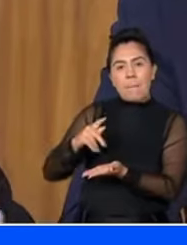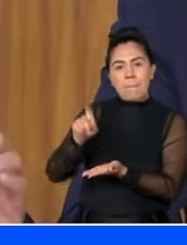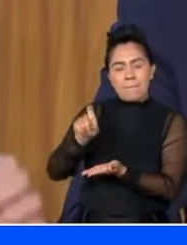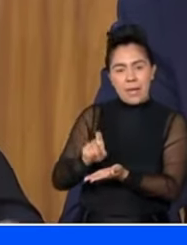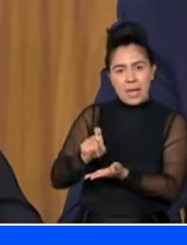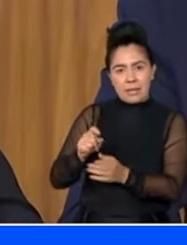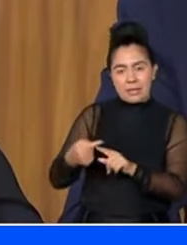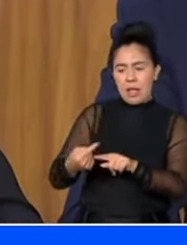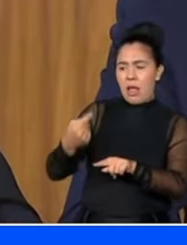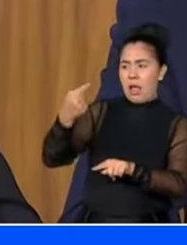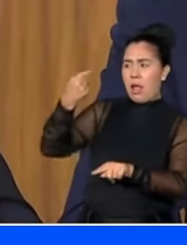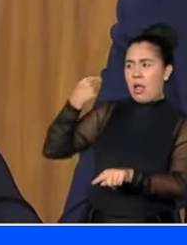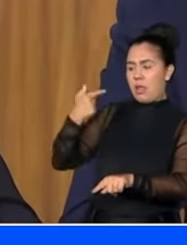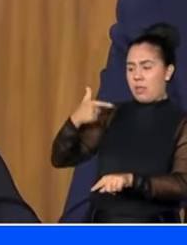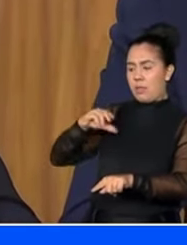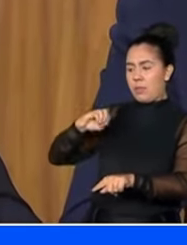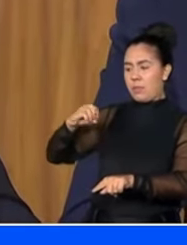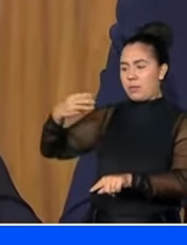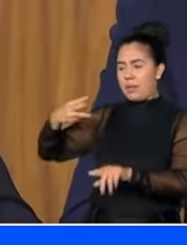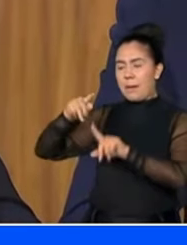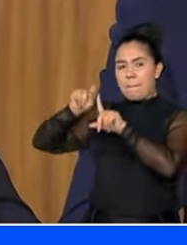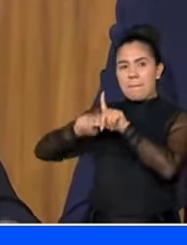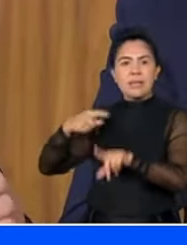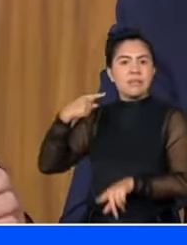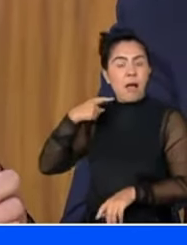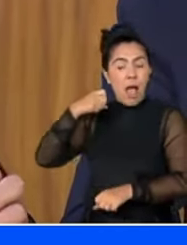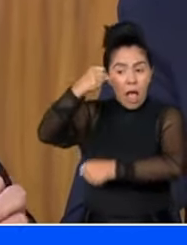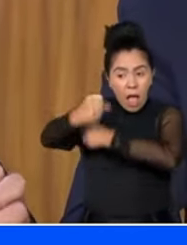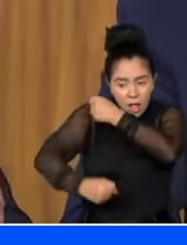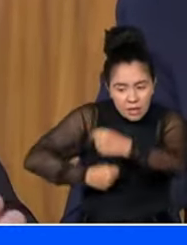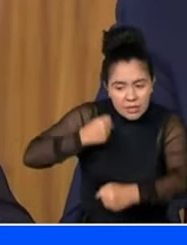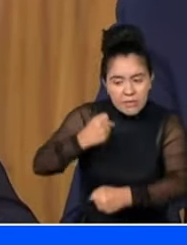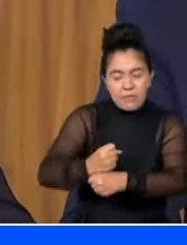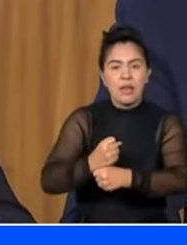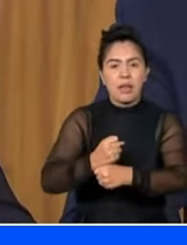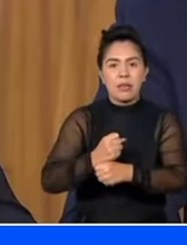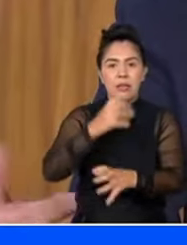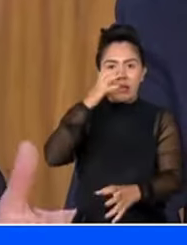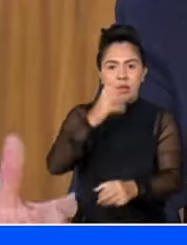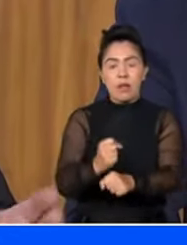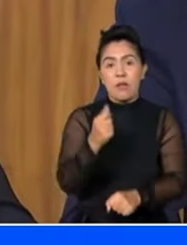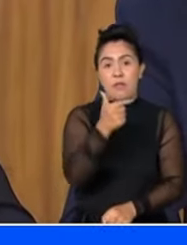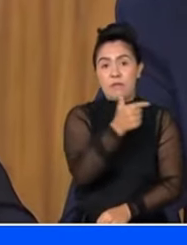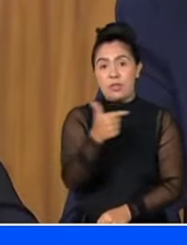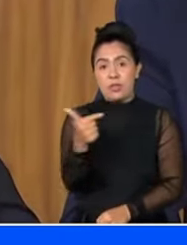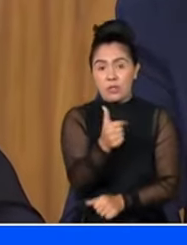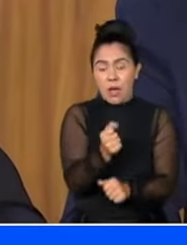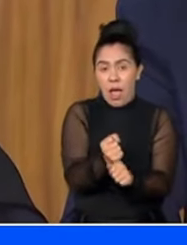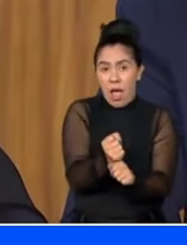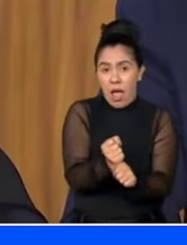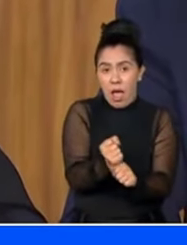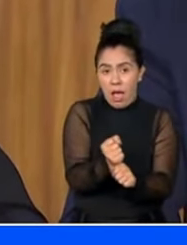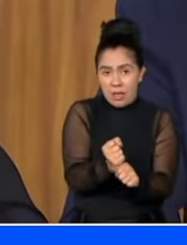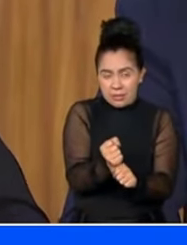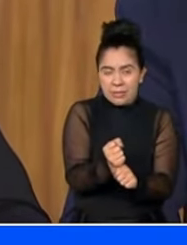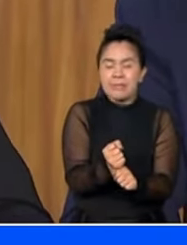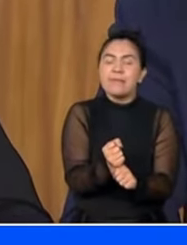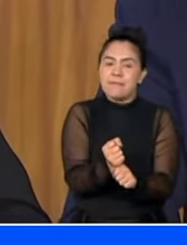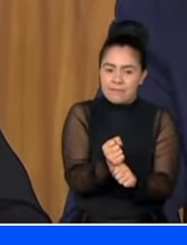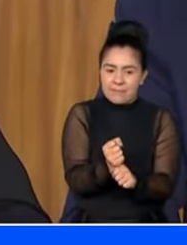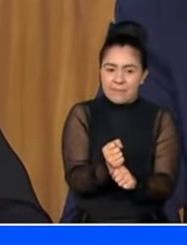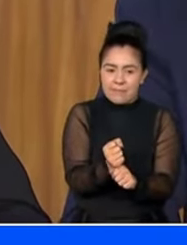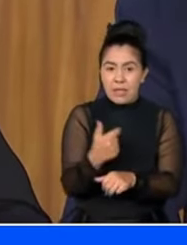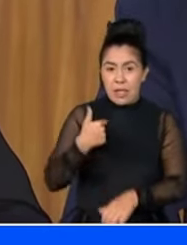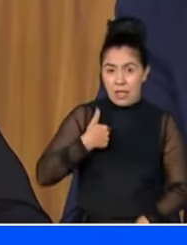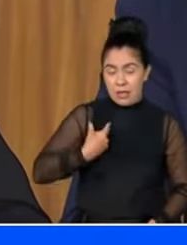maio. No ano que vem, em maio, nós vamos estar completando 22 anos. Agora estamos fazendo 21 anos. Eu, lá no Acre, criei,